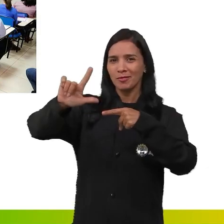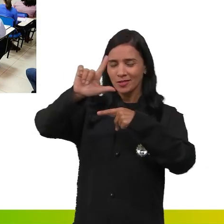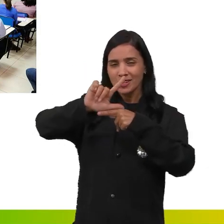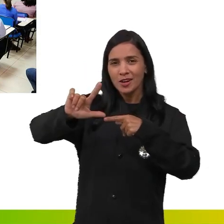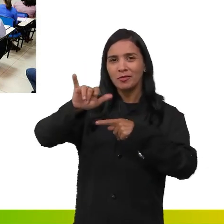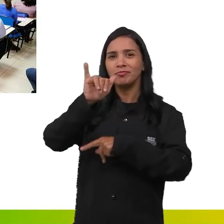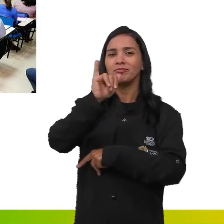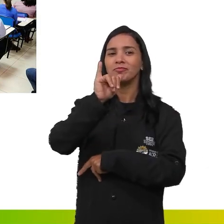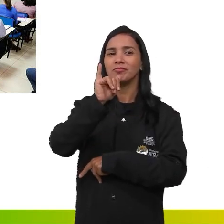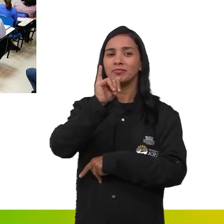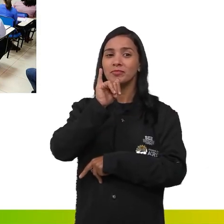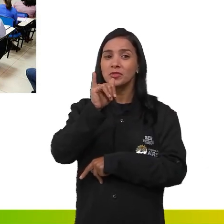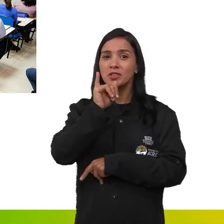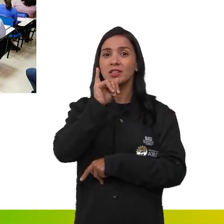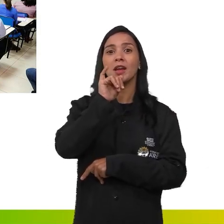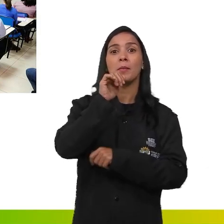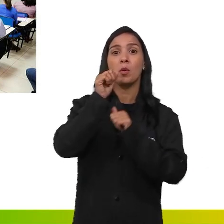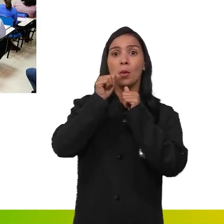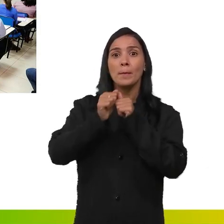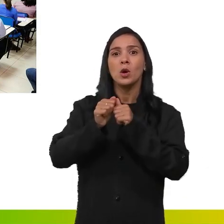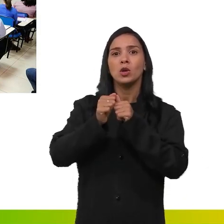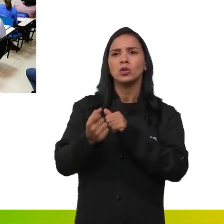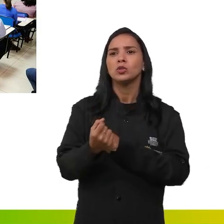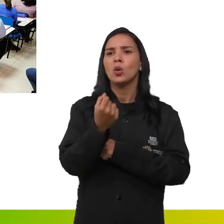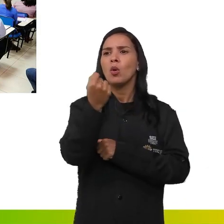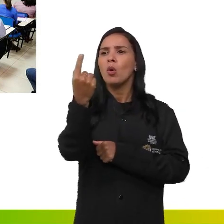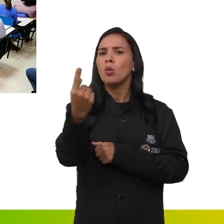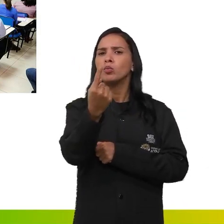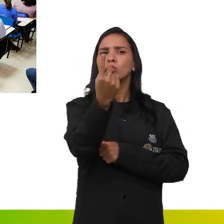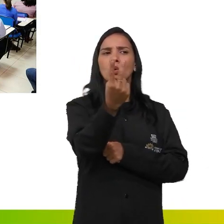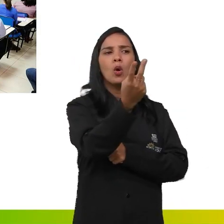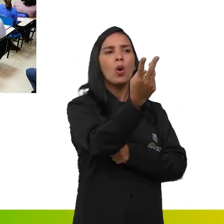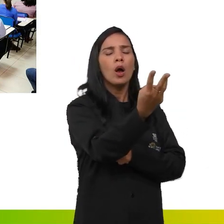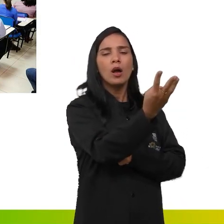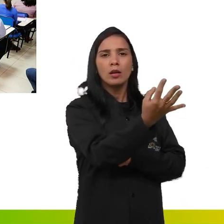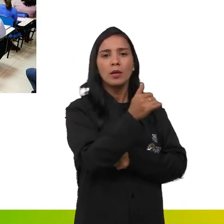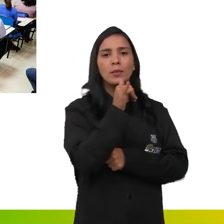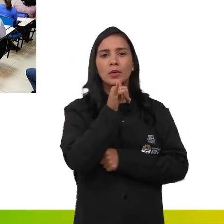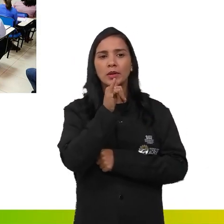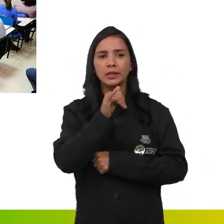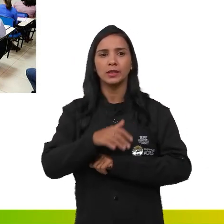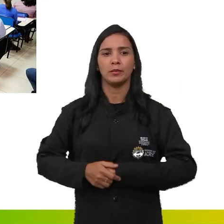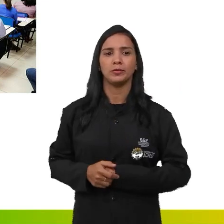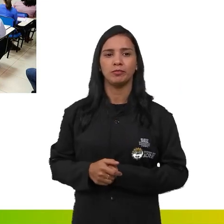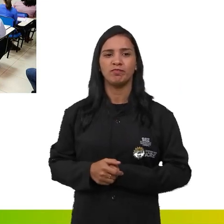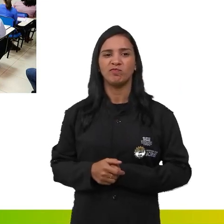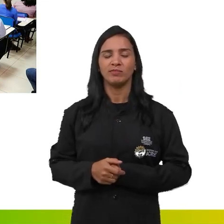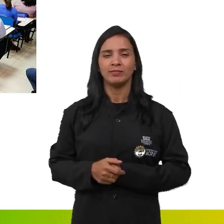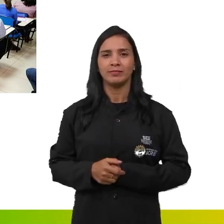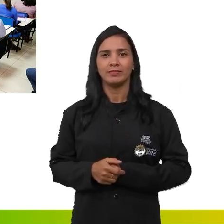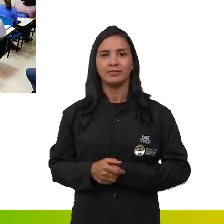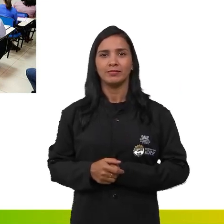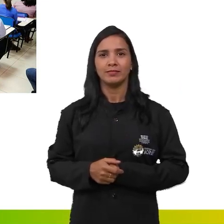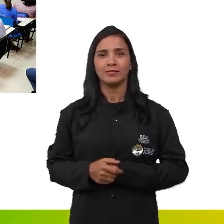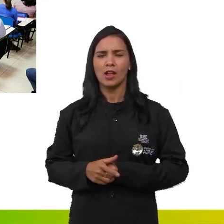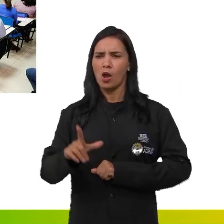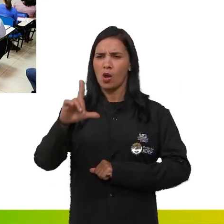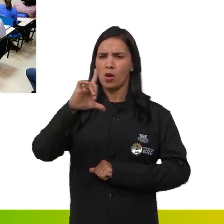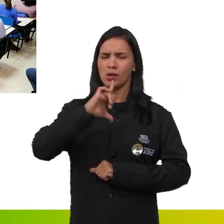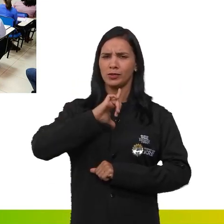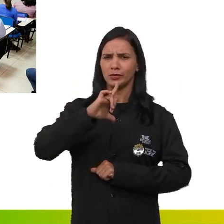ser contados individualmente, como por exemplo, there are many people in the